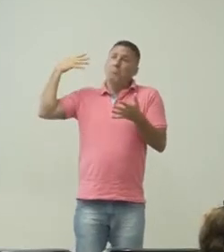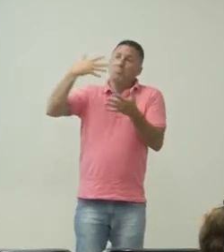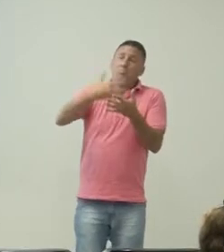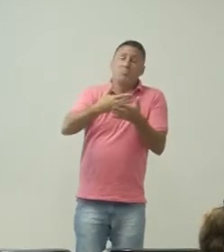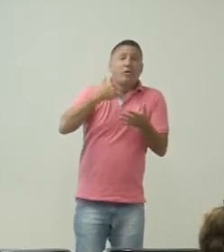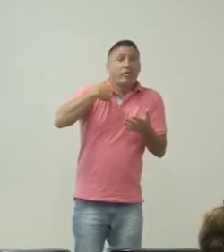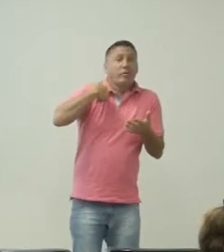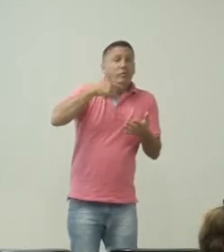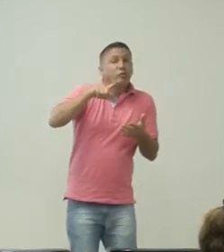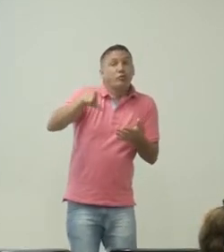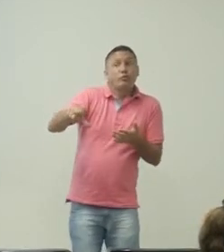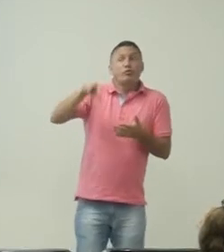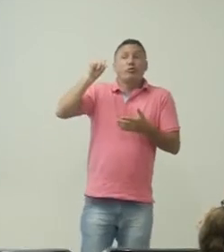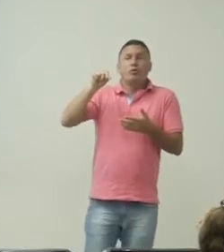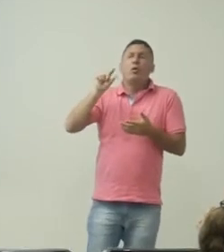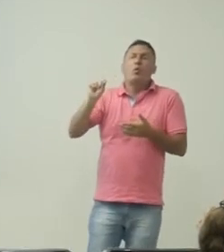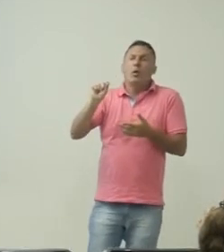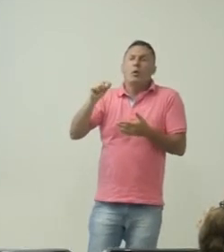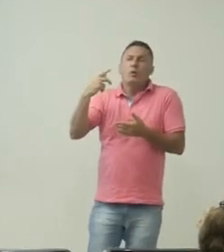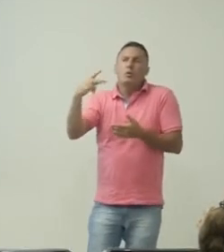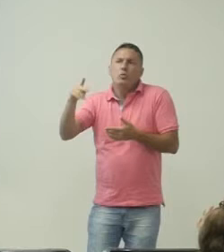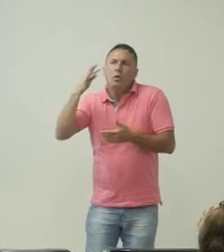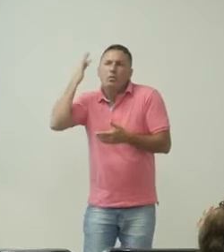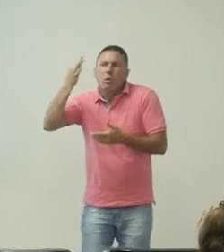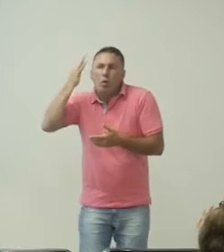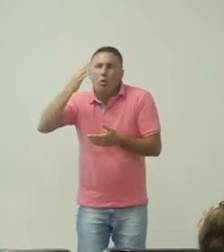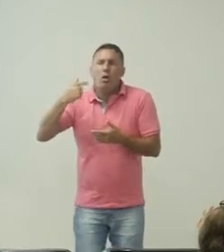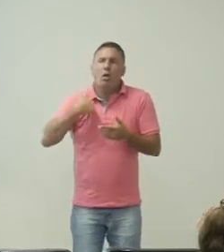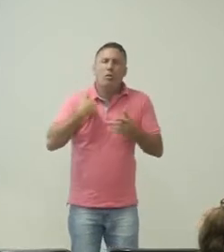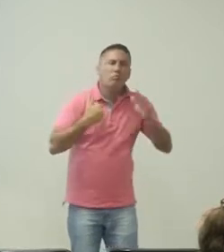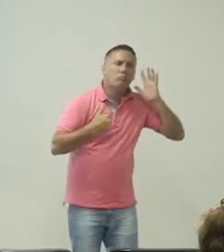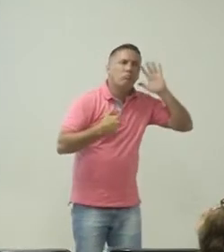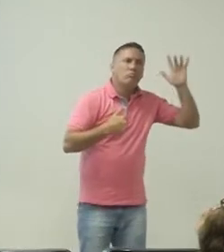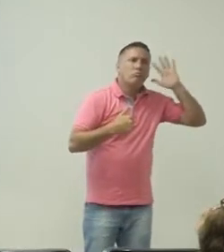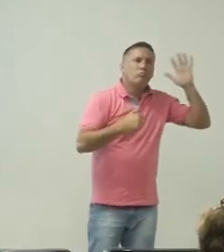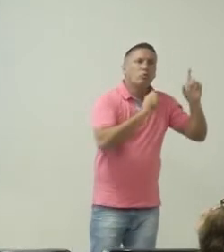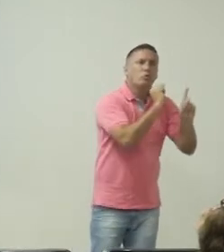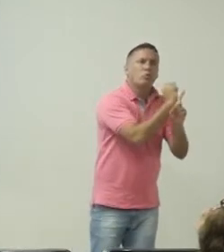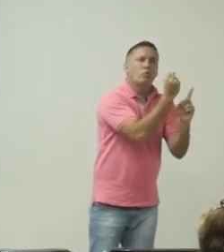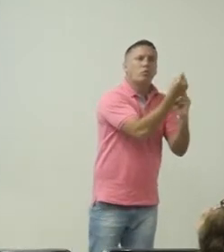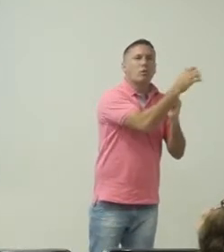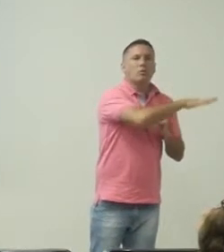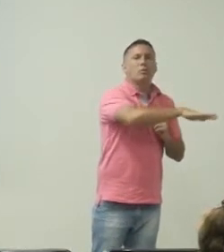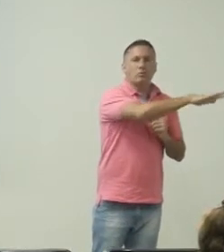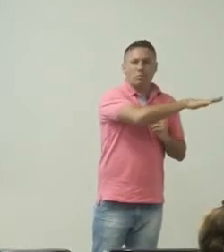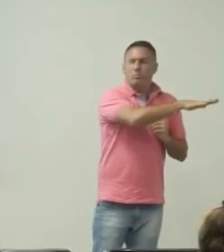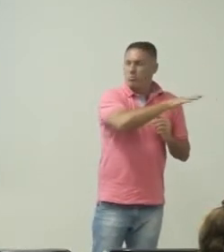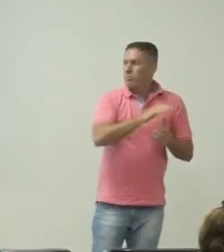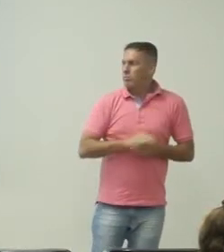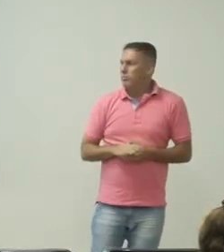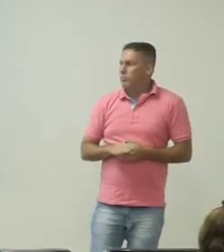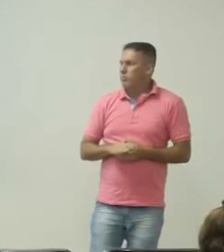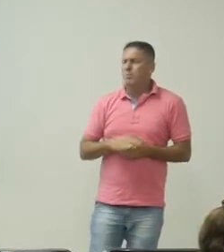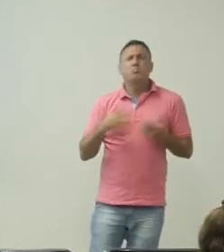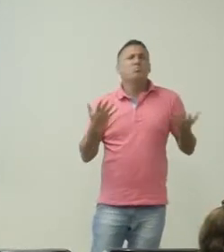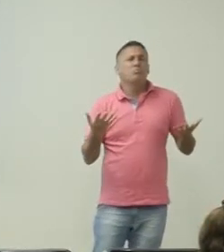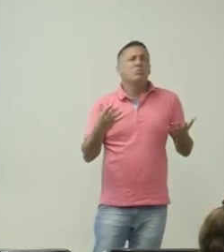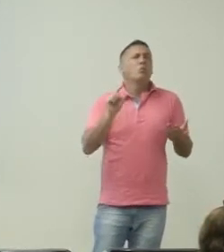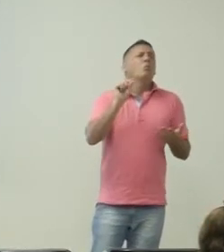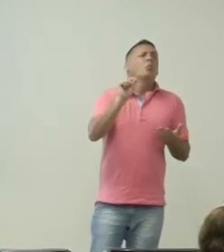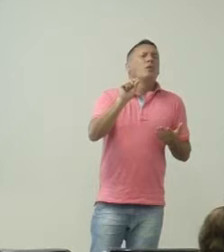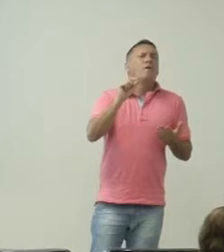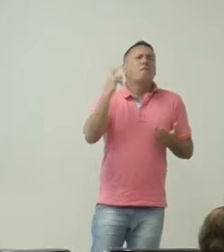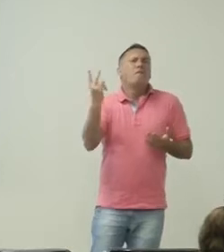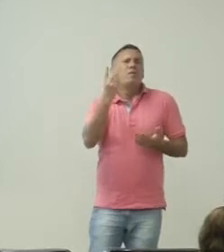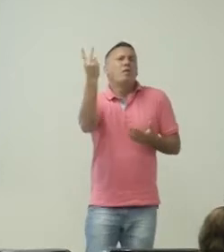eu uso como instrumento para pensar algumas questões sobre a nossa sociedade. Então, a que nós